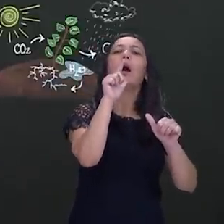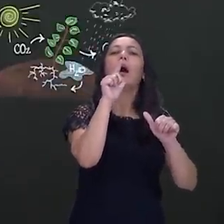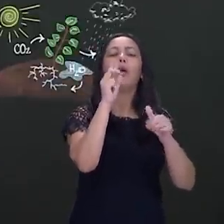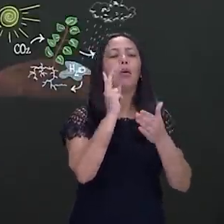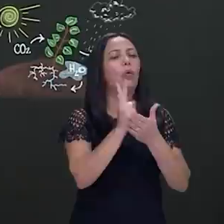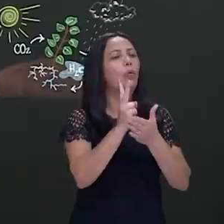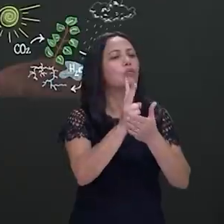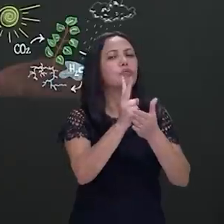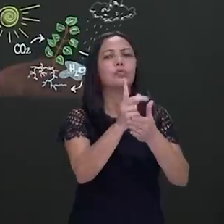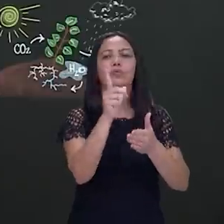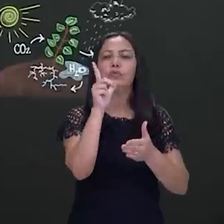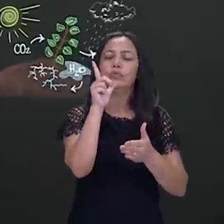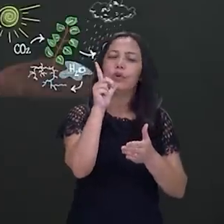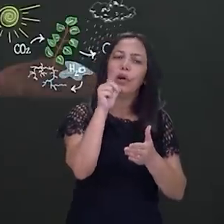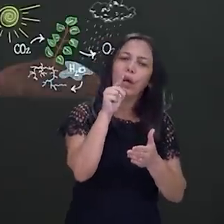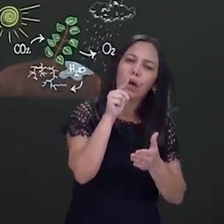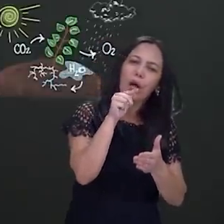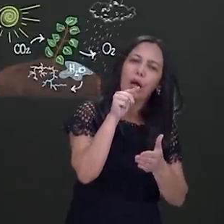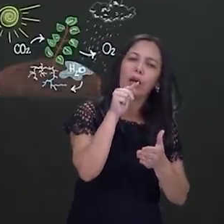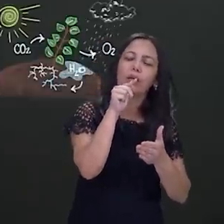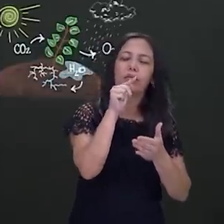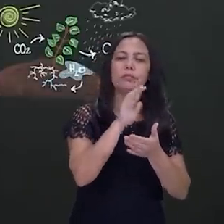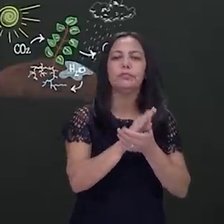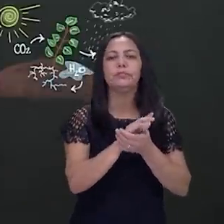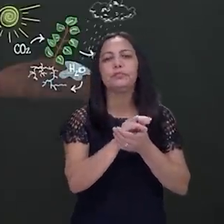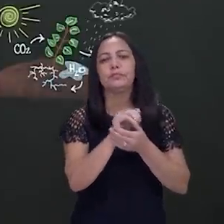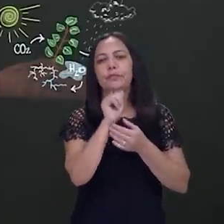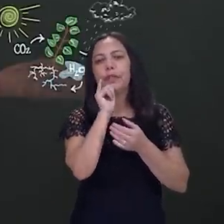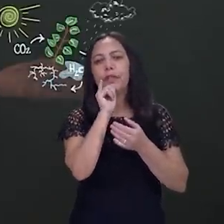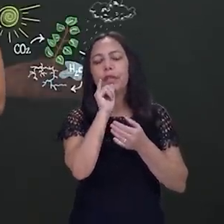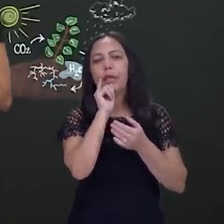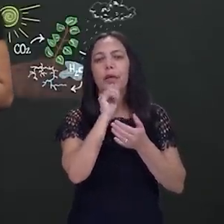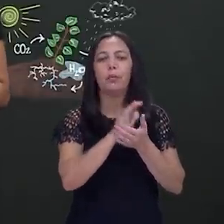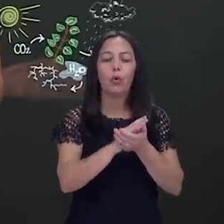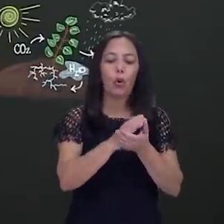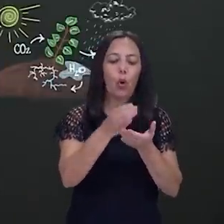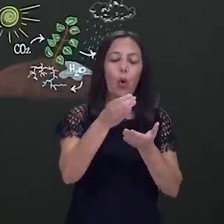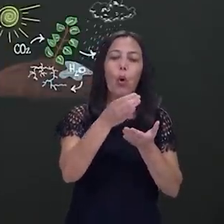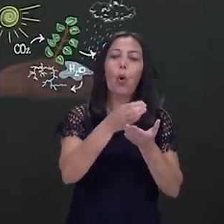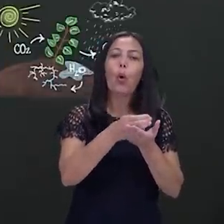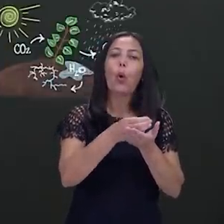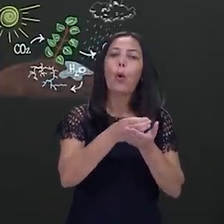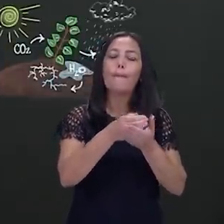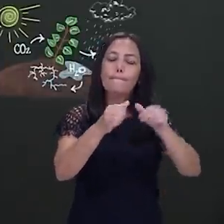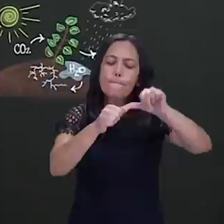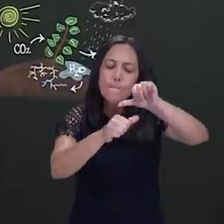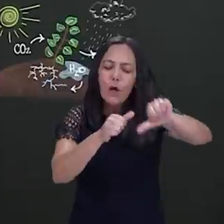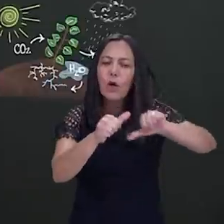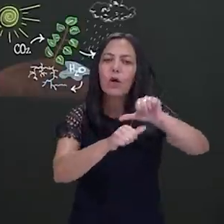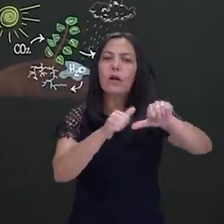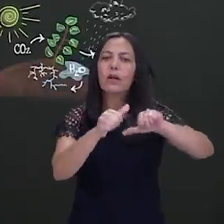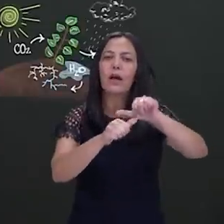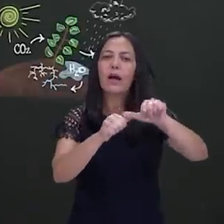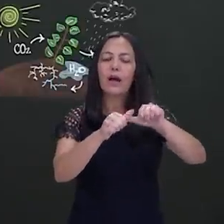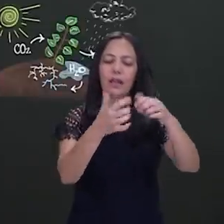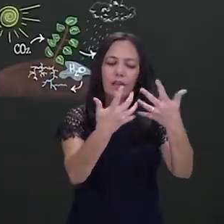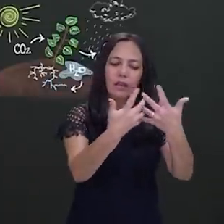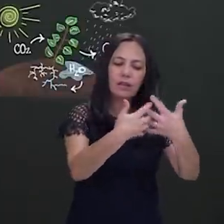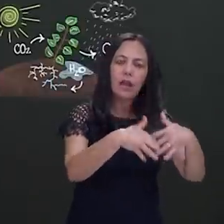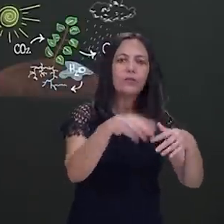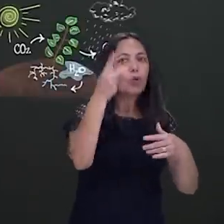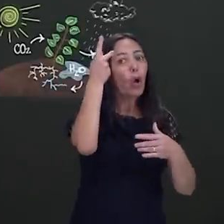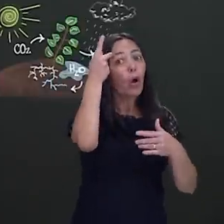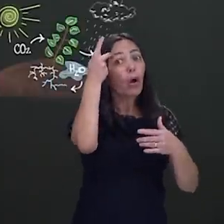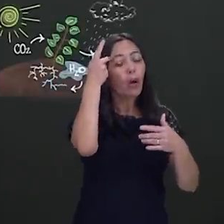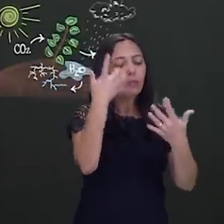A essência da substância continua a mesma. Um outro exemplo de uma mudança apenas